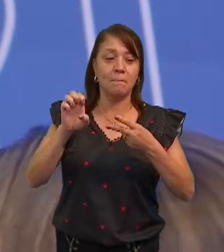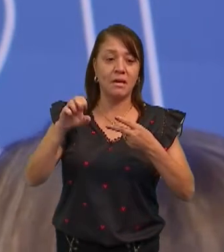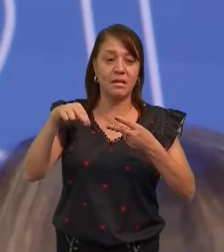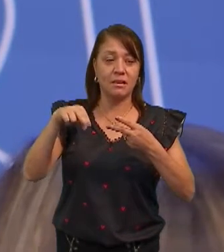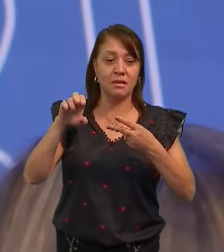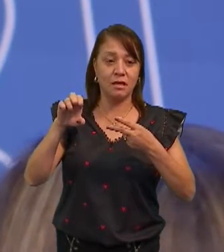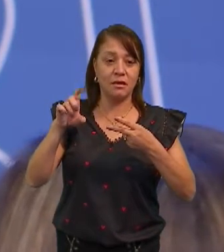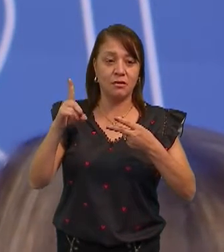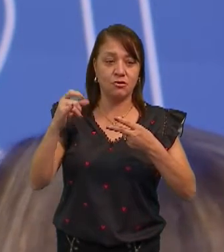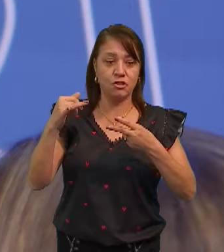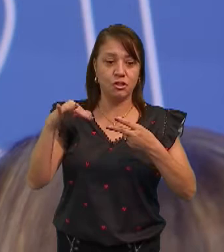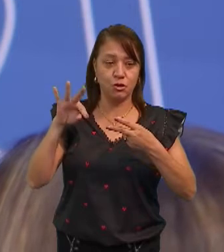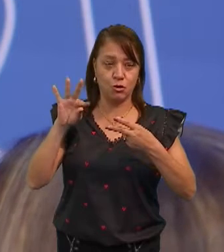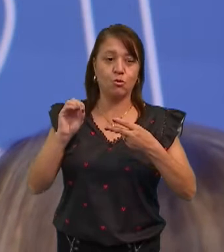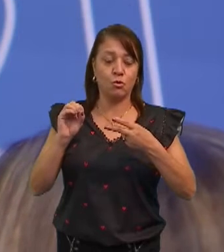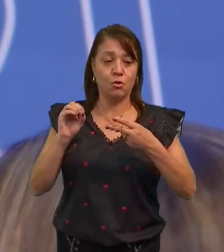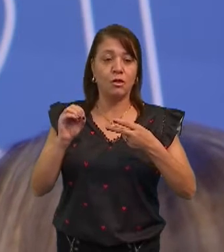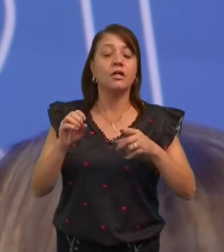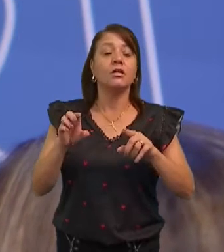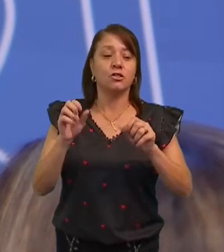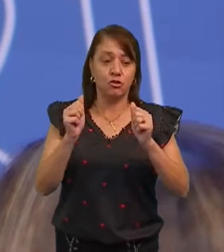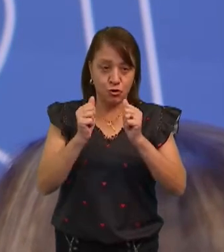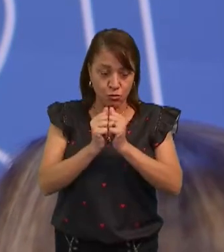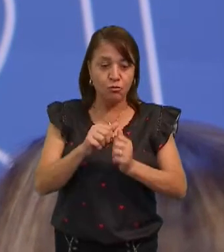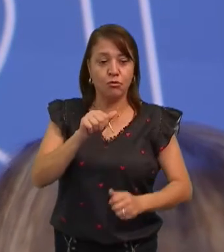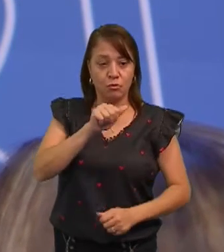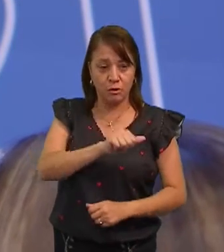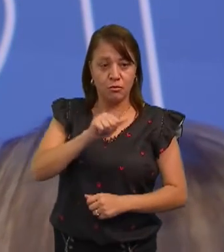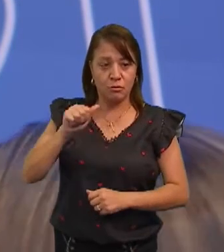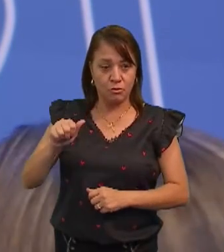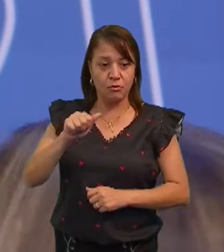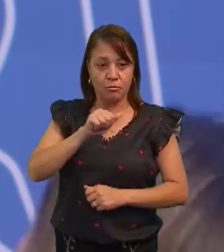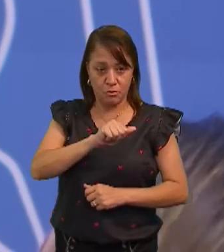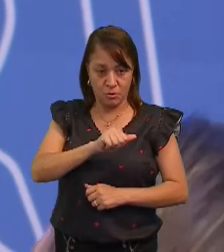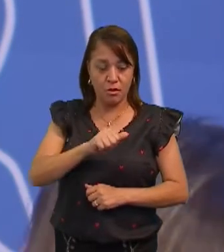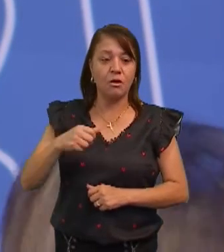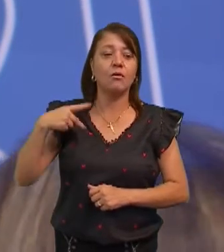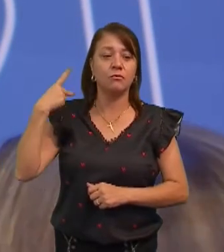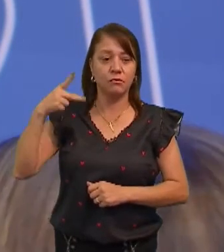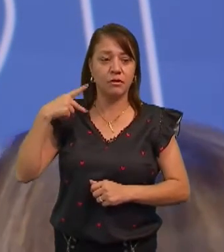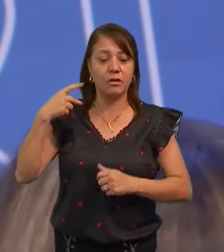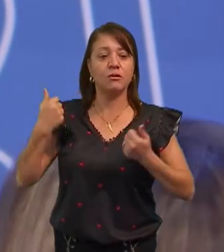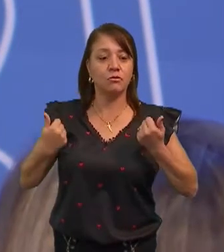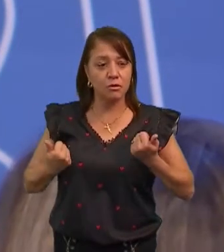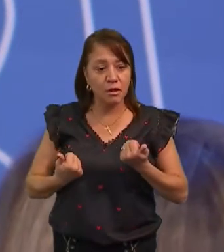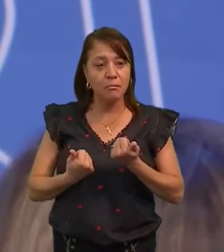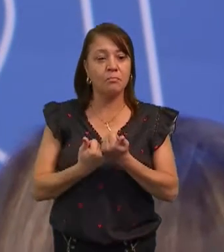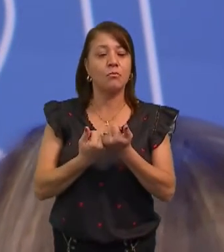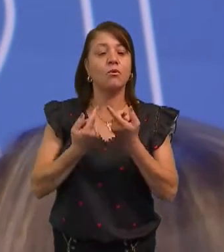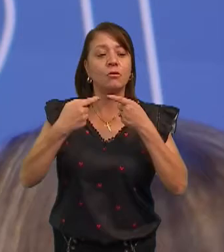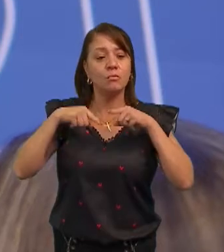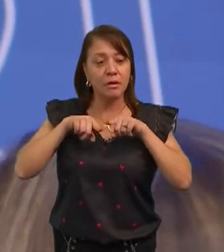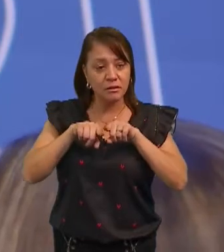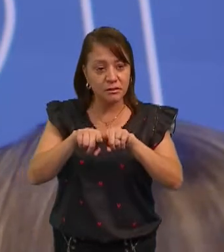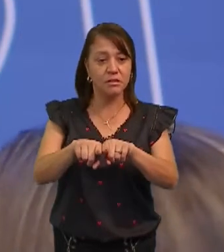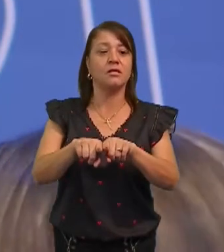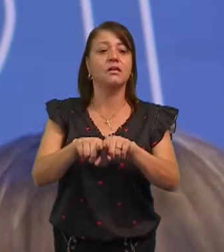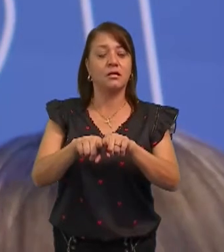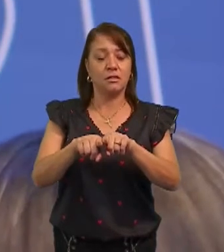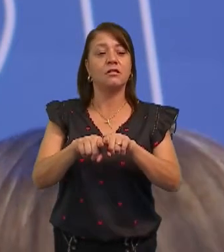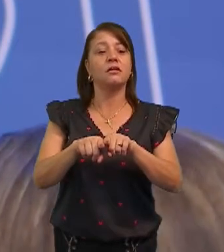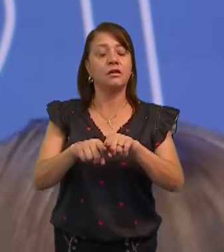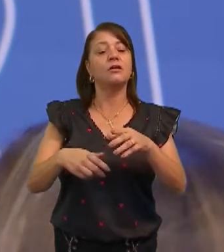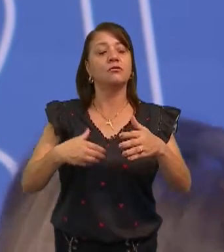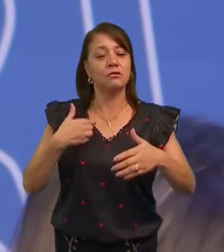gabinete da deputada e e a secretaria de fazenda do então Prefeito Antônio almas onde ela aportou o recurso do teto máquina de média e